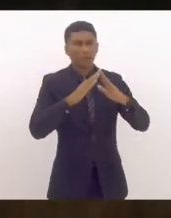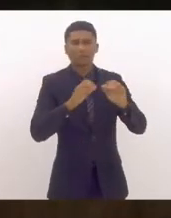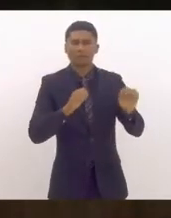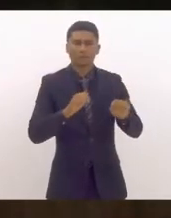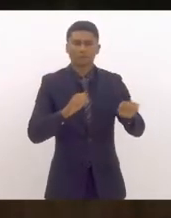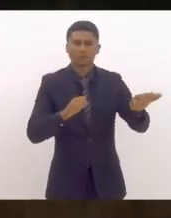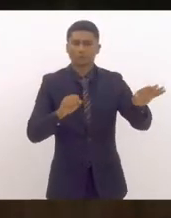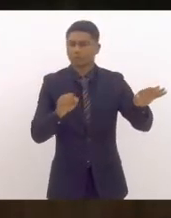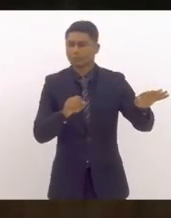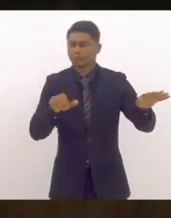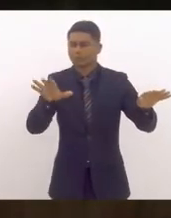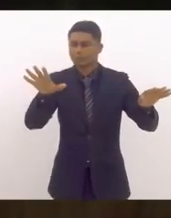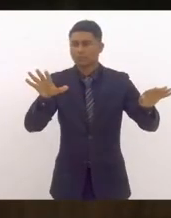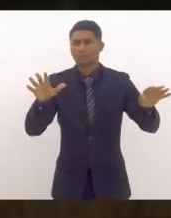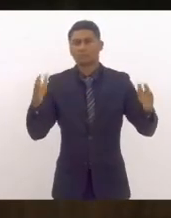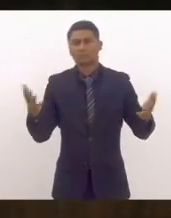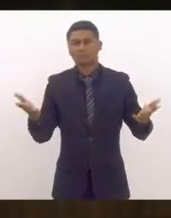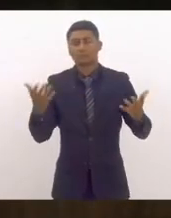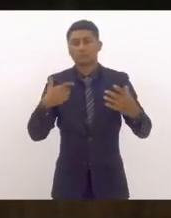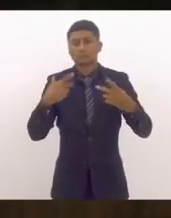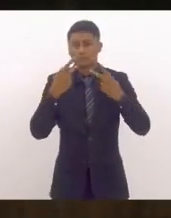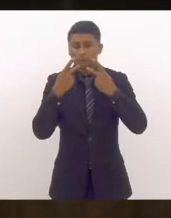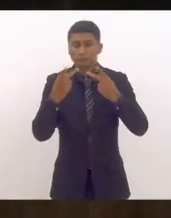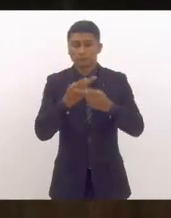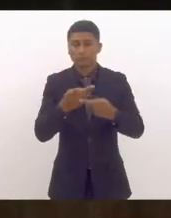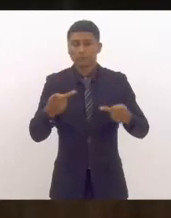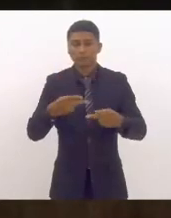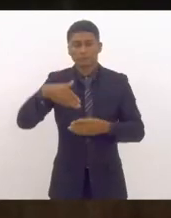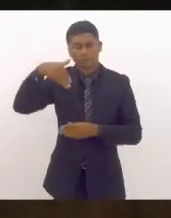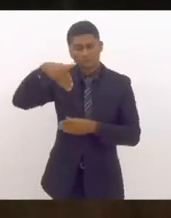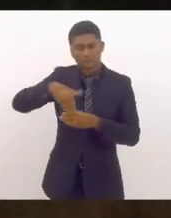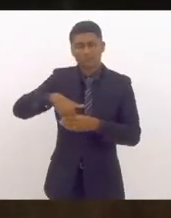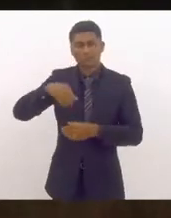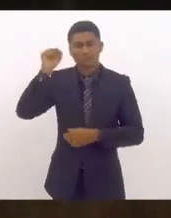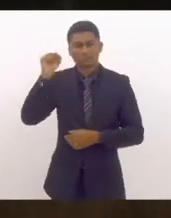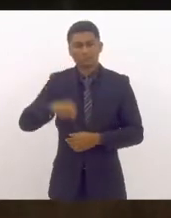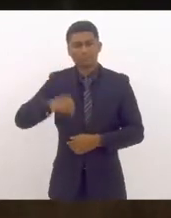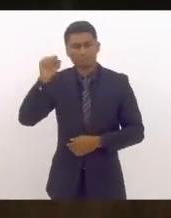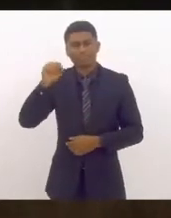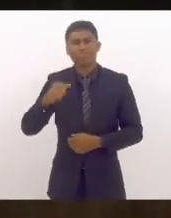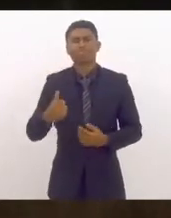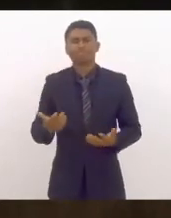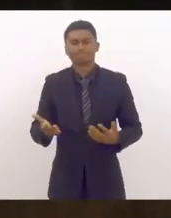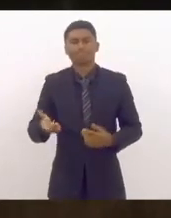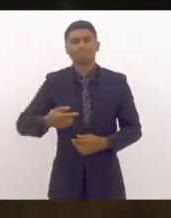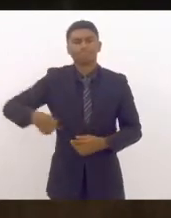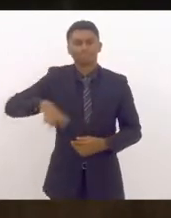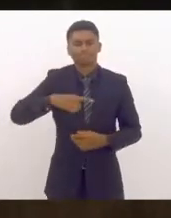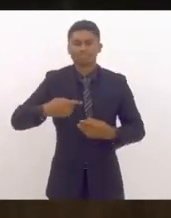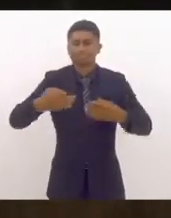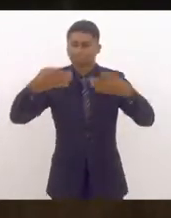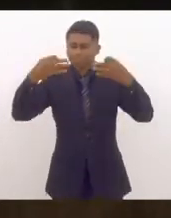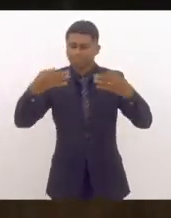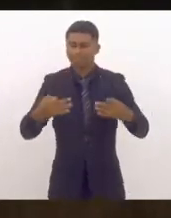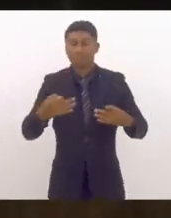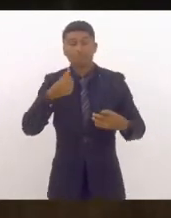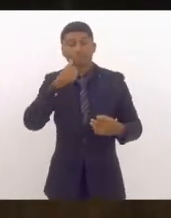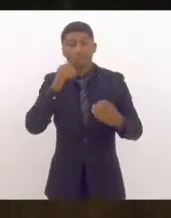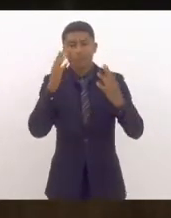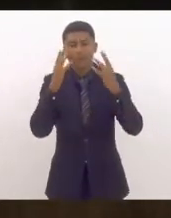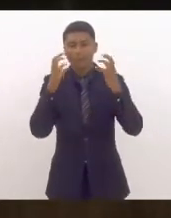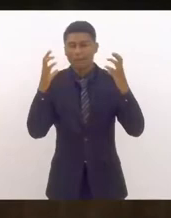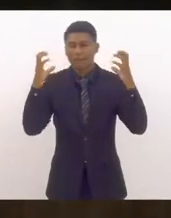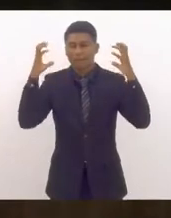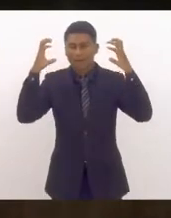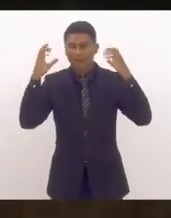e periferias. Então, só declarar o nosso voto favorável, entendendo que, sim, a gente faz justiça à memória de Marielle, que